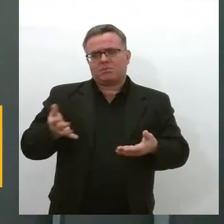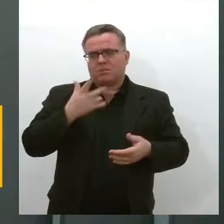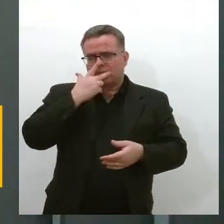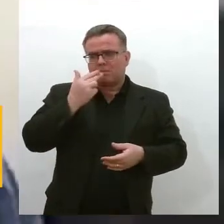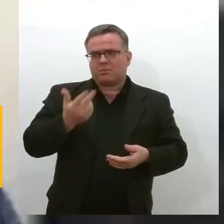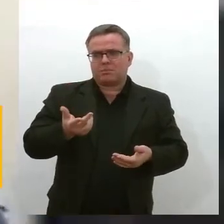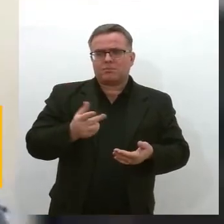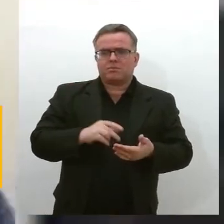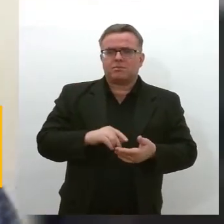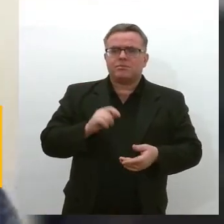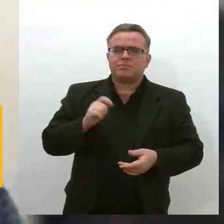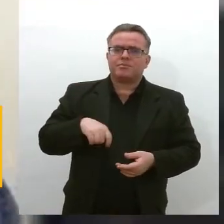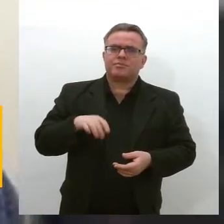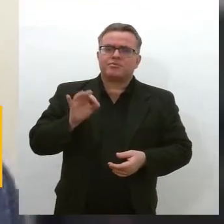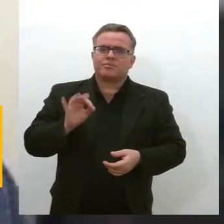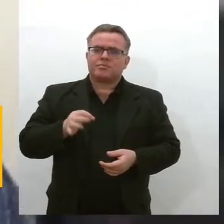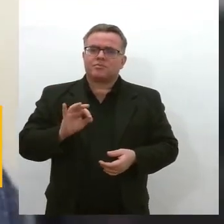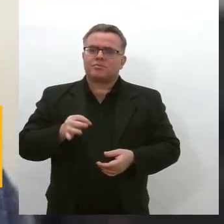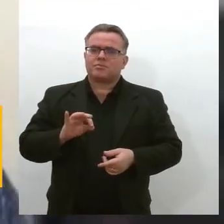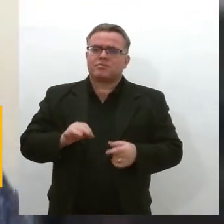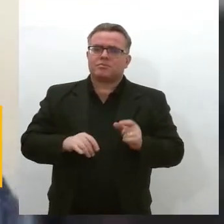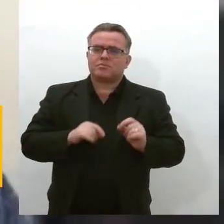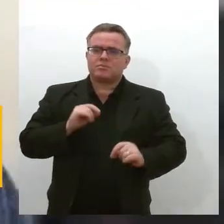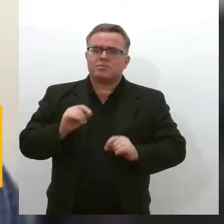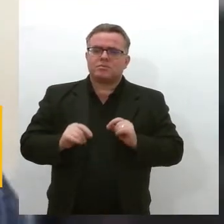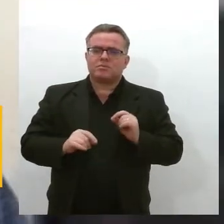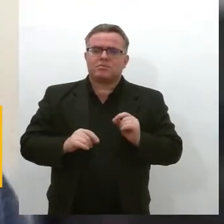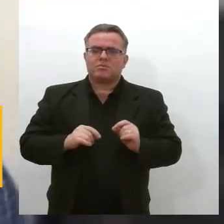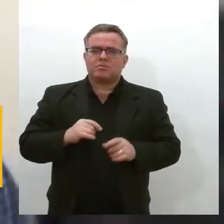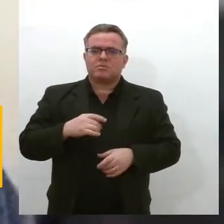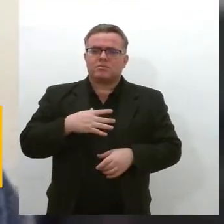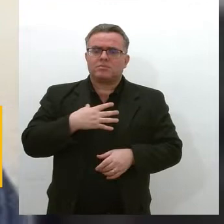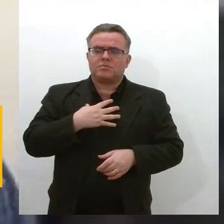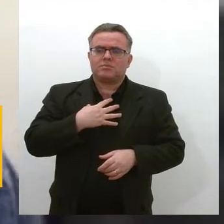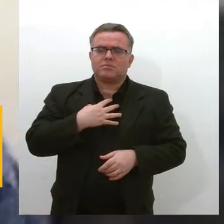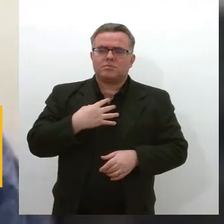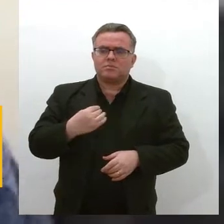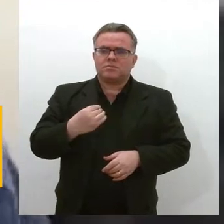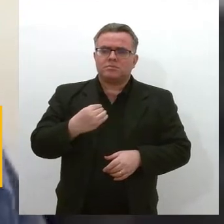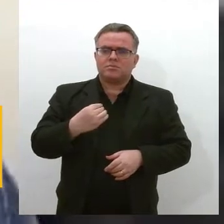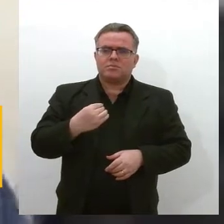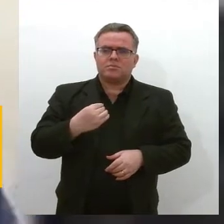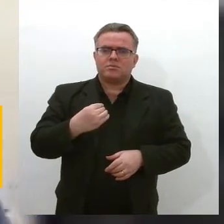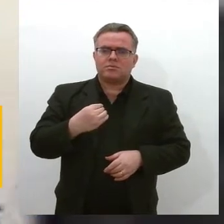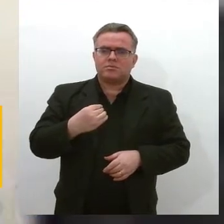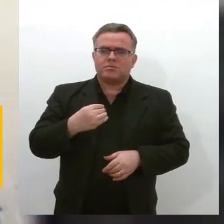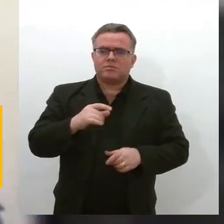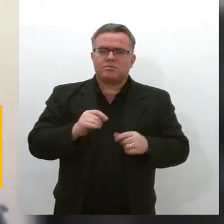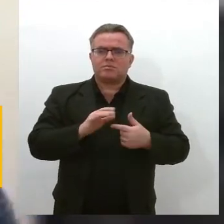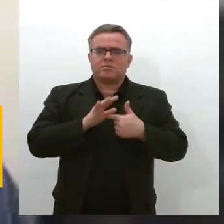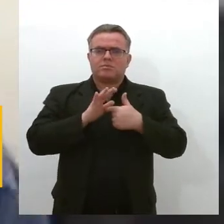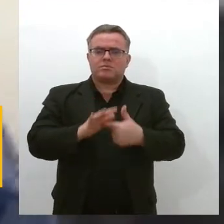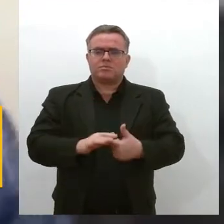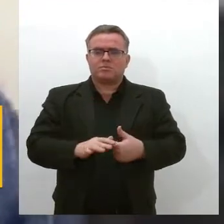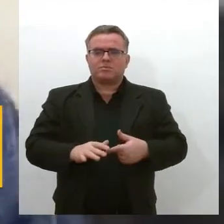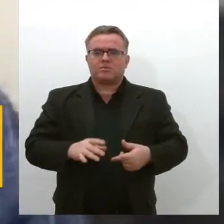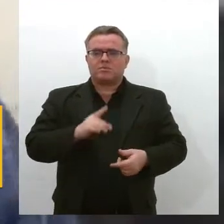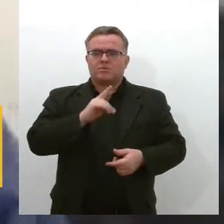Exatamente, Denise. Infelizmente, o suicídio aponta que uma a cada 100 pessoas no mundo